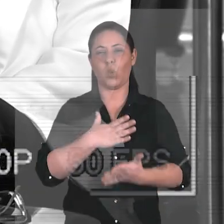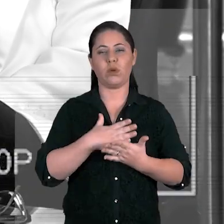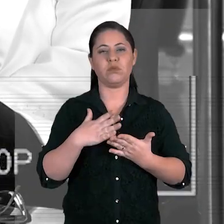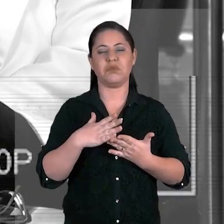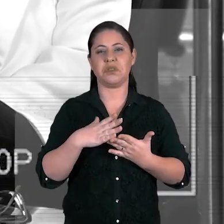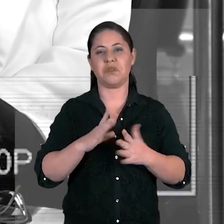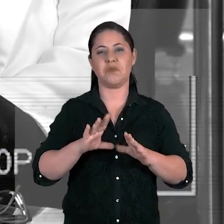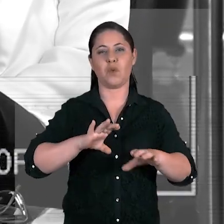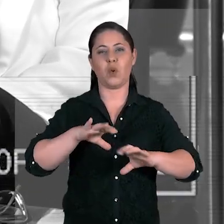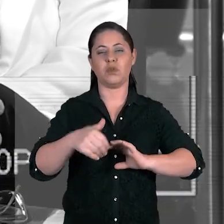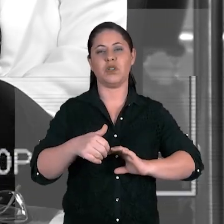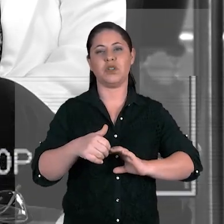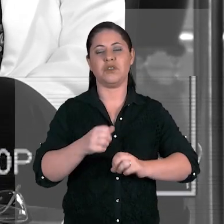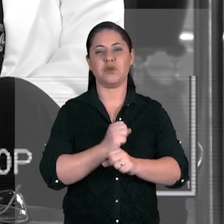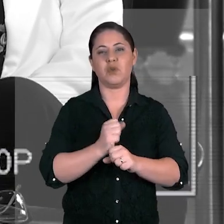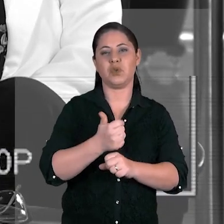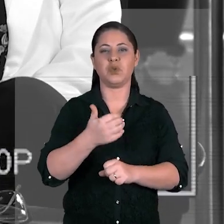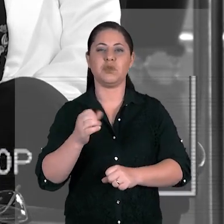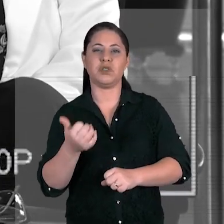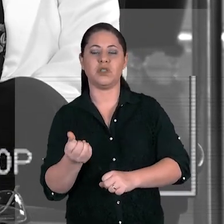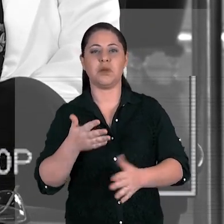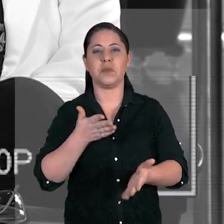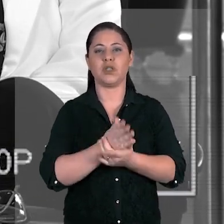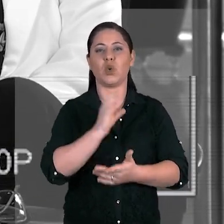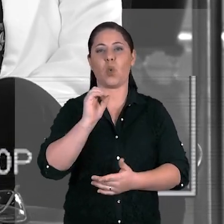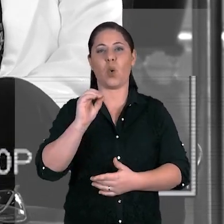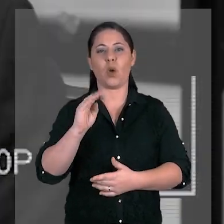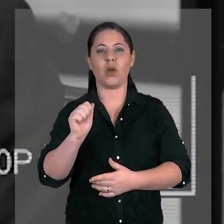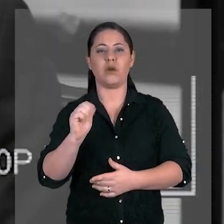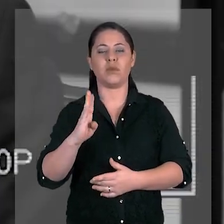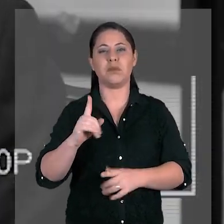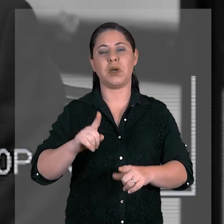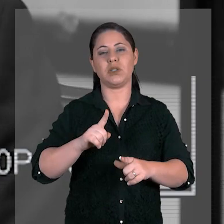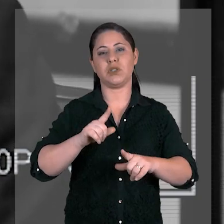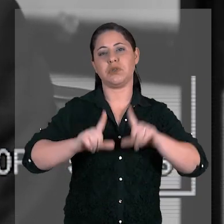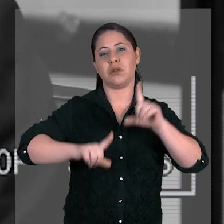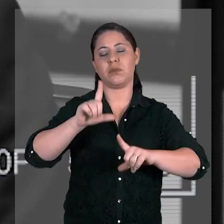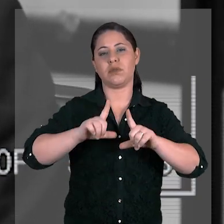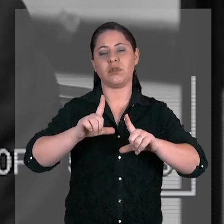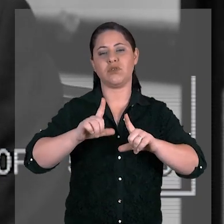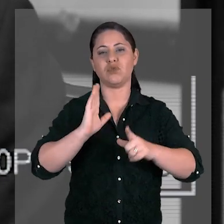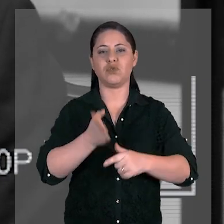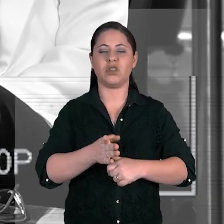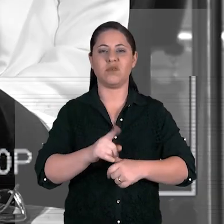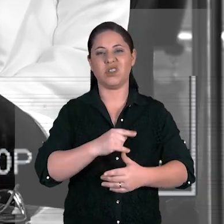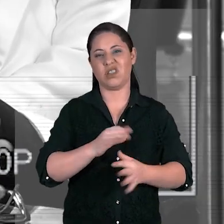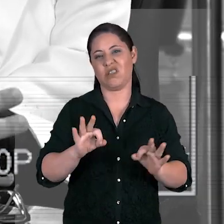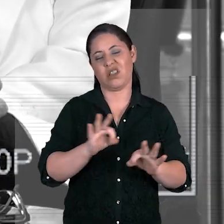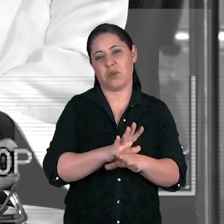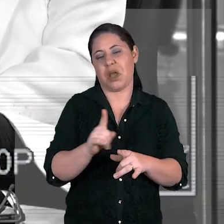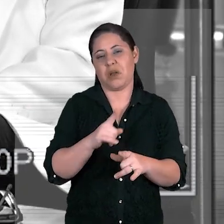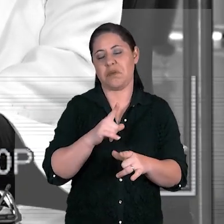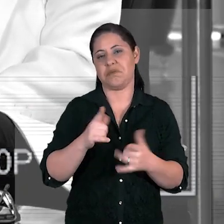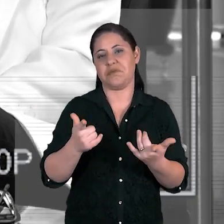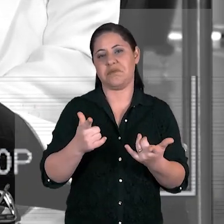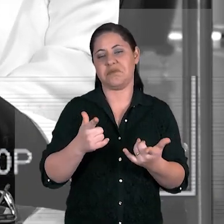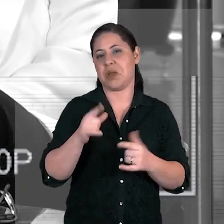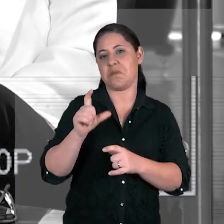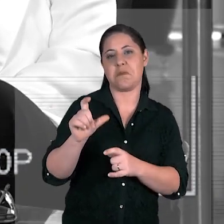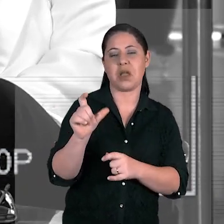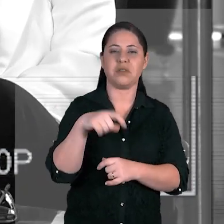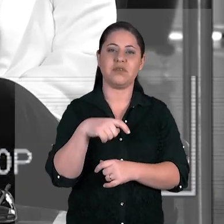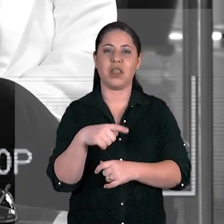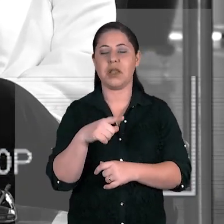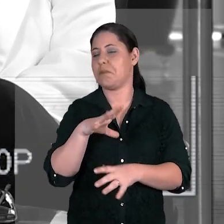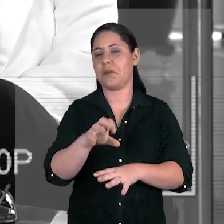Enfim, eu acabei me formando no final de 2016, já tinha passado na OAB, mas eu estava já trabalhando com jornalismo e acabei nem Mudando. buscando a